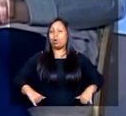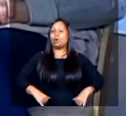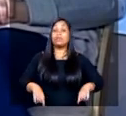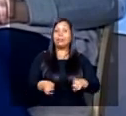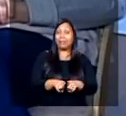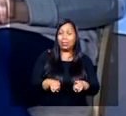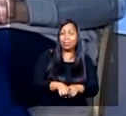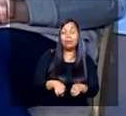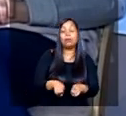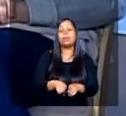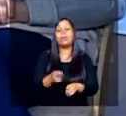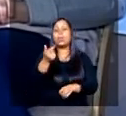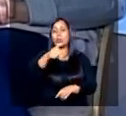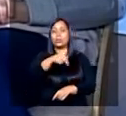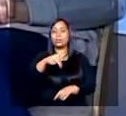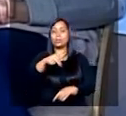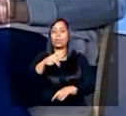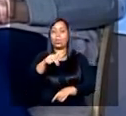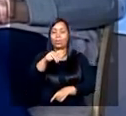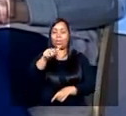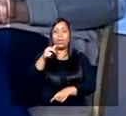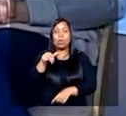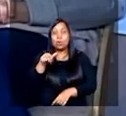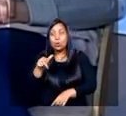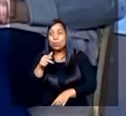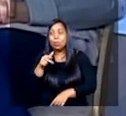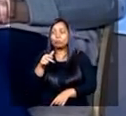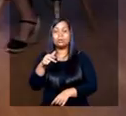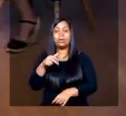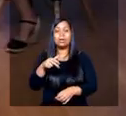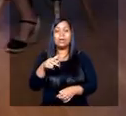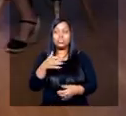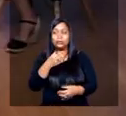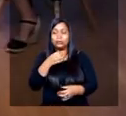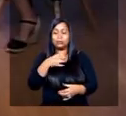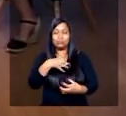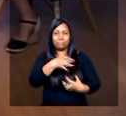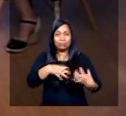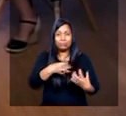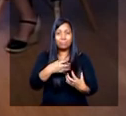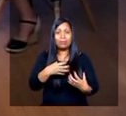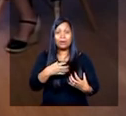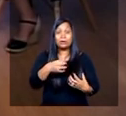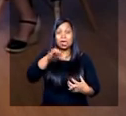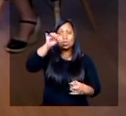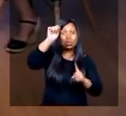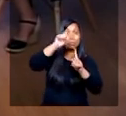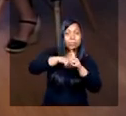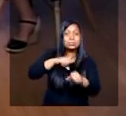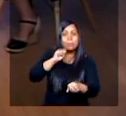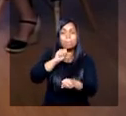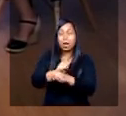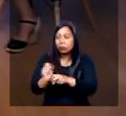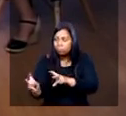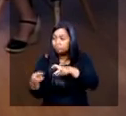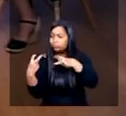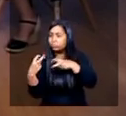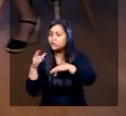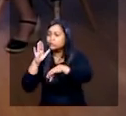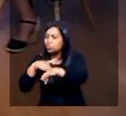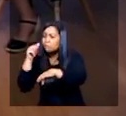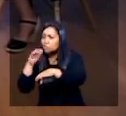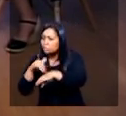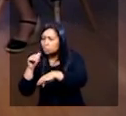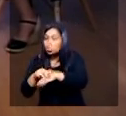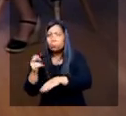irmão tinha uma desorganização e que ele estava vendo bem e com 9 meses ele parou de fazer comunicação visual e você chamava e ele não